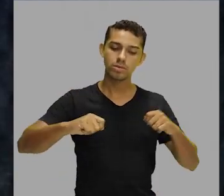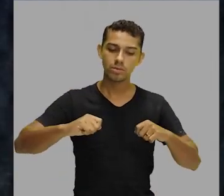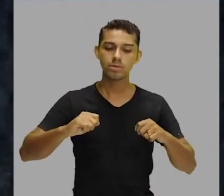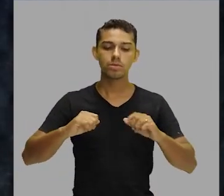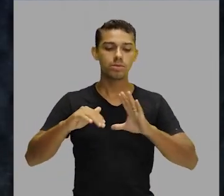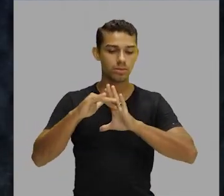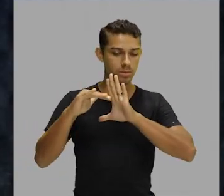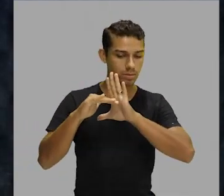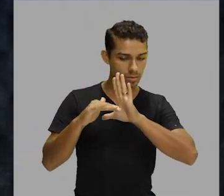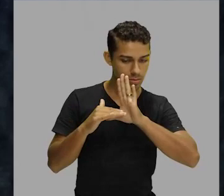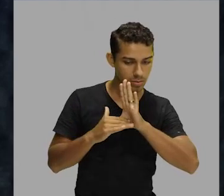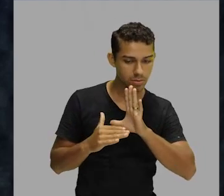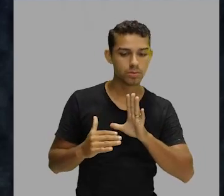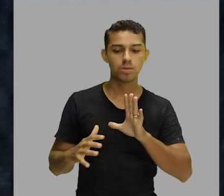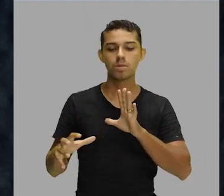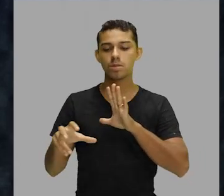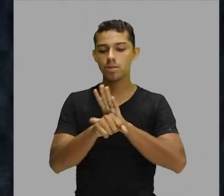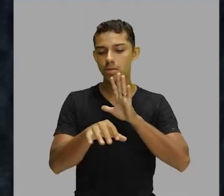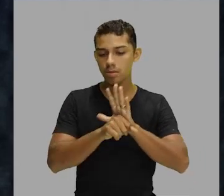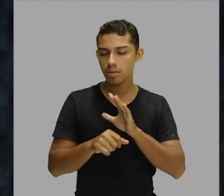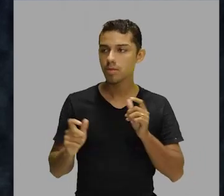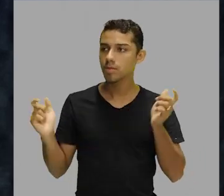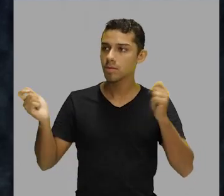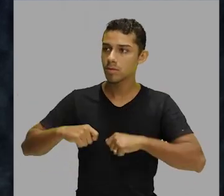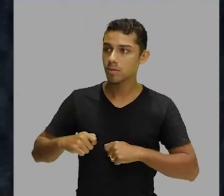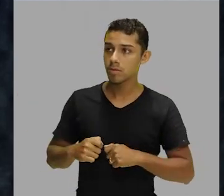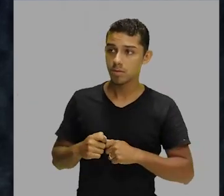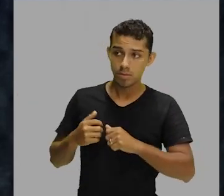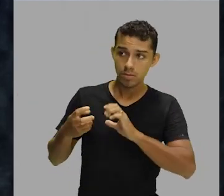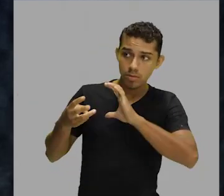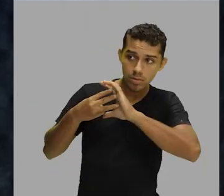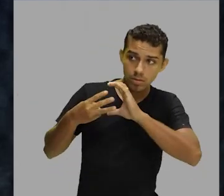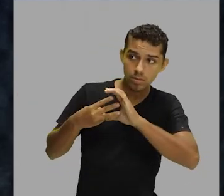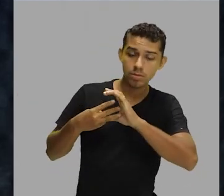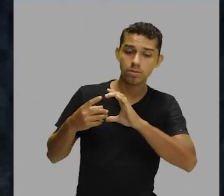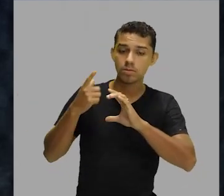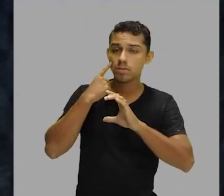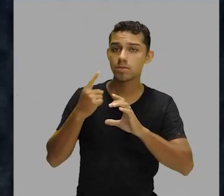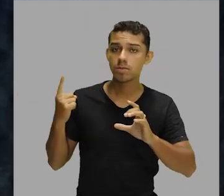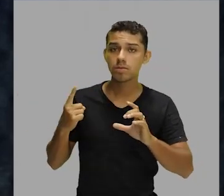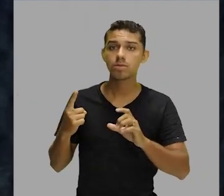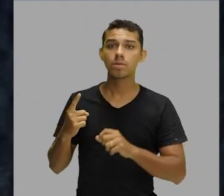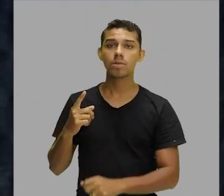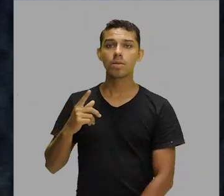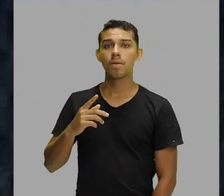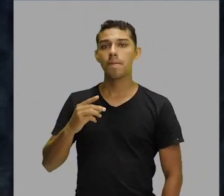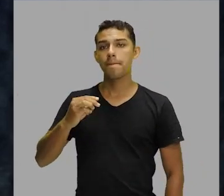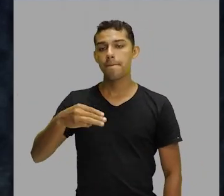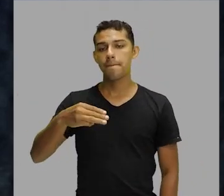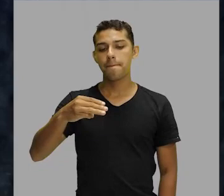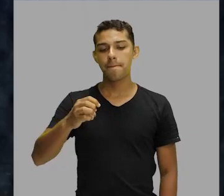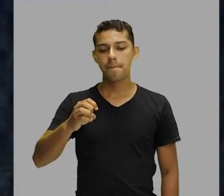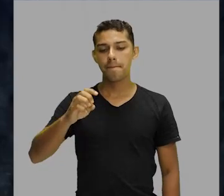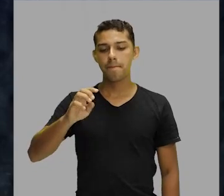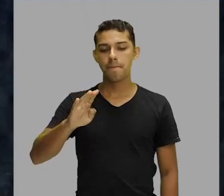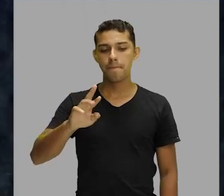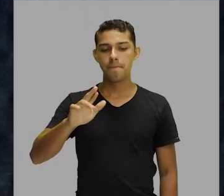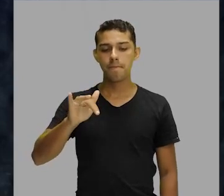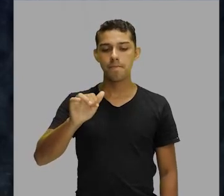observe que quando ele é reconhecido, essa camada externa se funde com a membrana plasmática, ou seja, com a